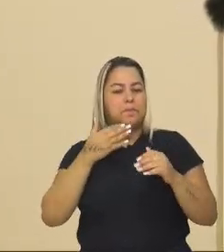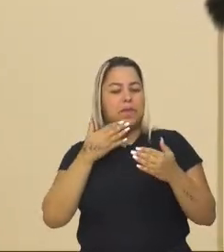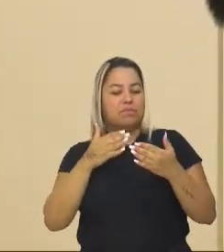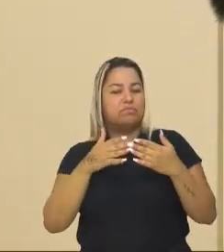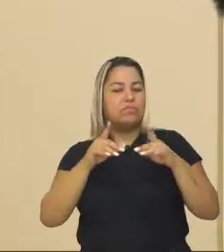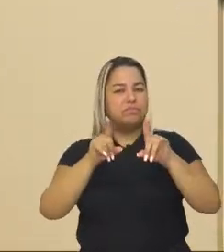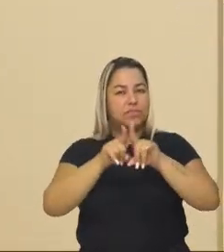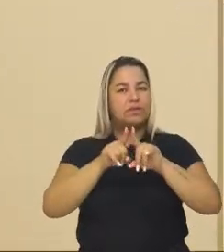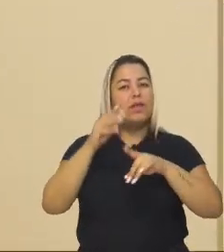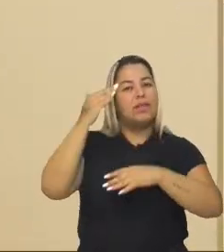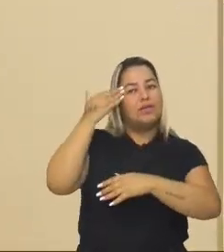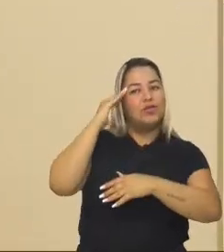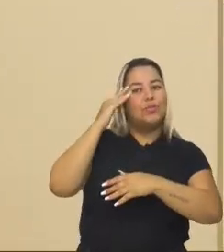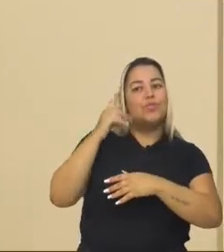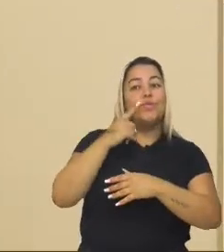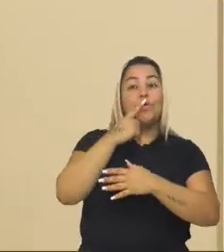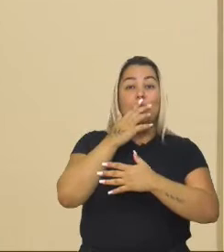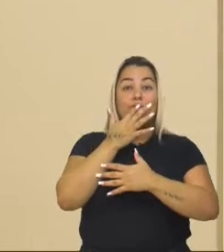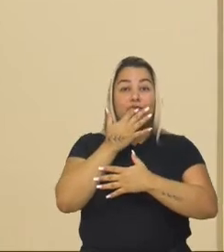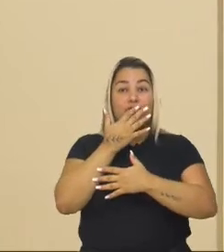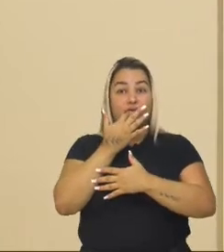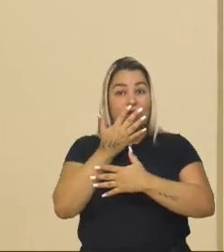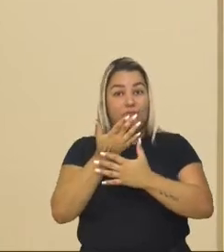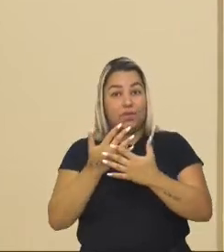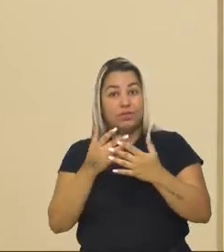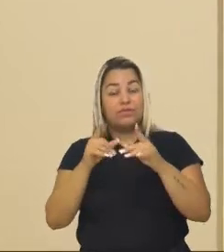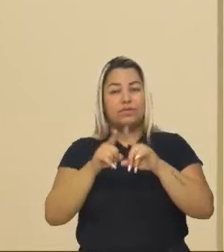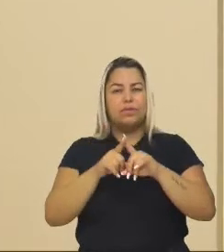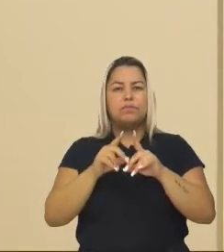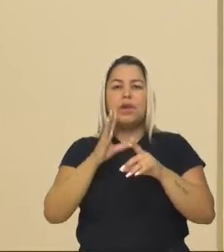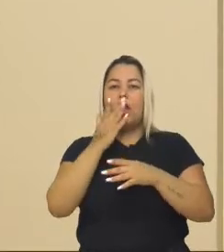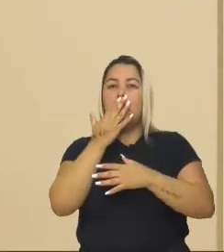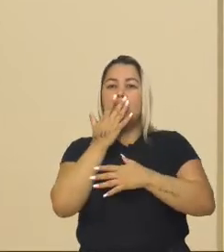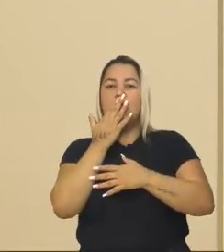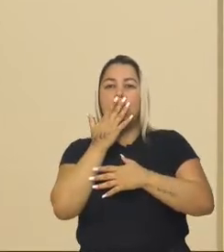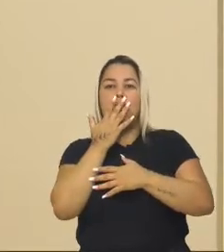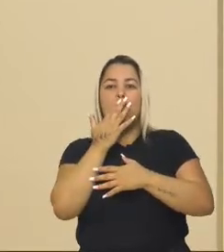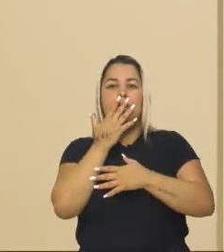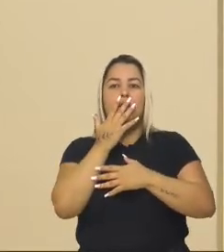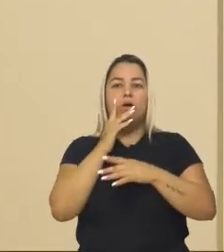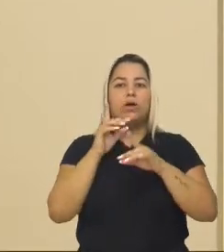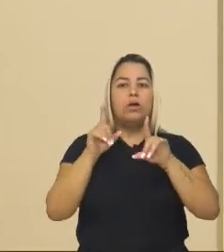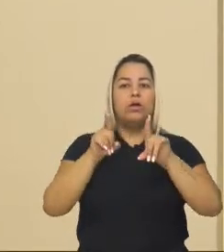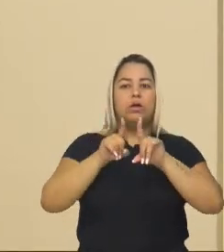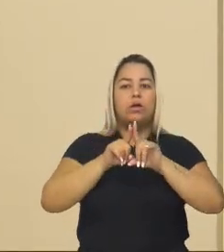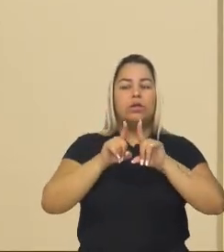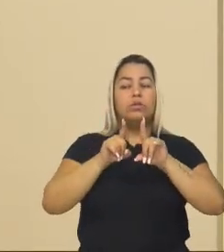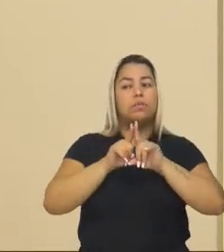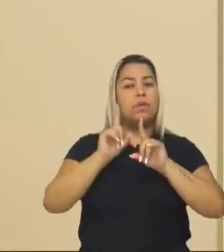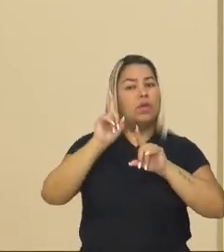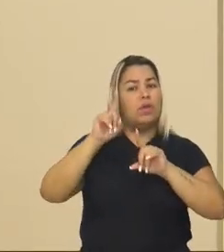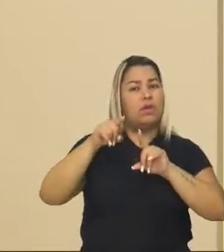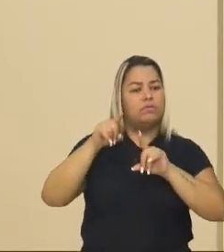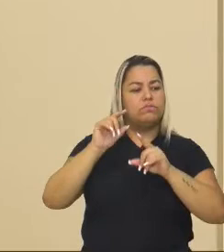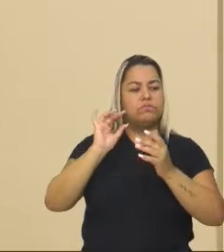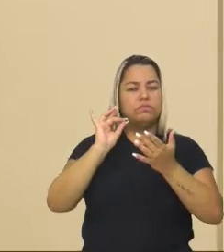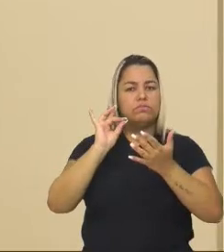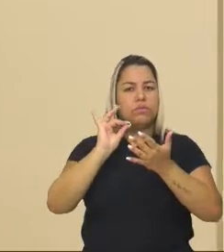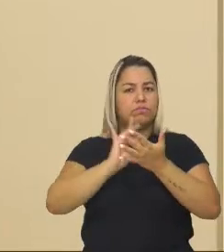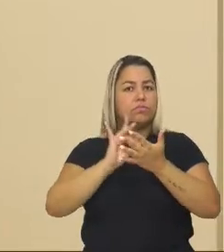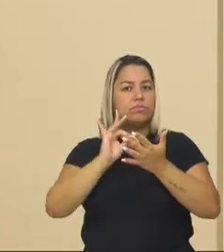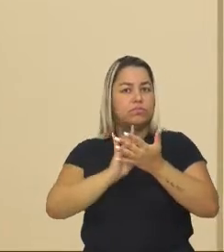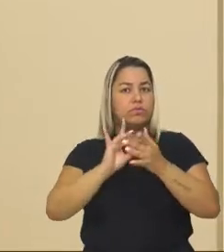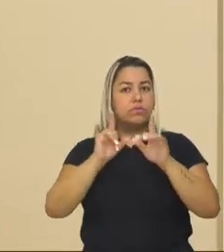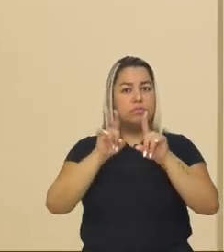aqui entendendo que o vermelho sempre foi e será a cor da resistência, e eu acho que esse é o fato de nós estarmos